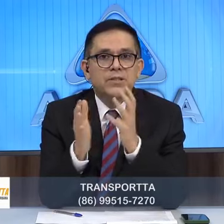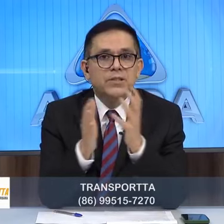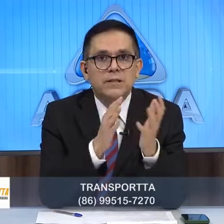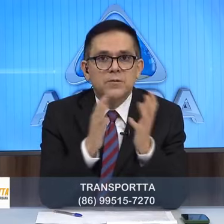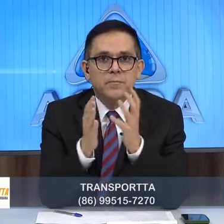desimpedidas... lá, vamos lá.